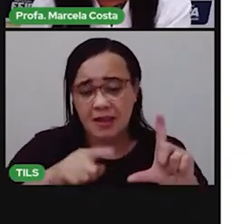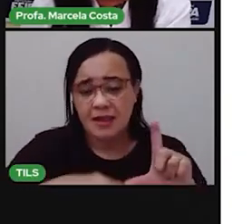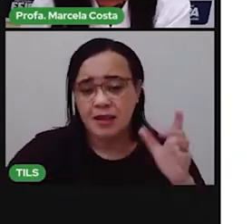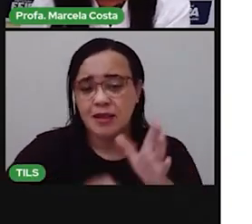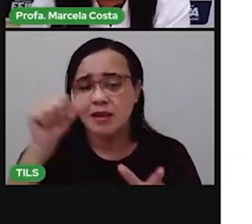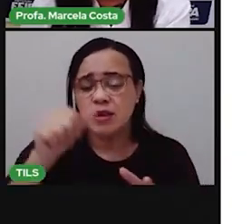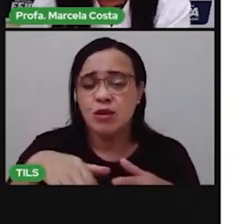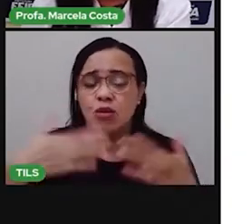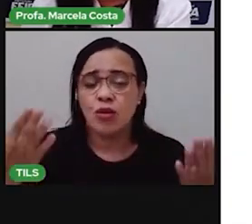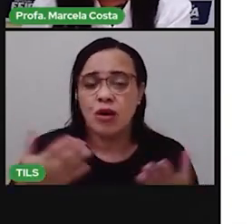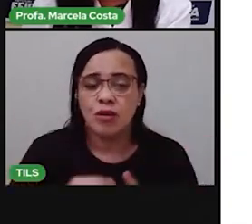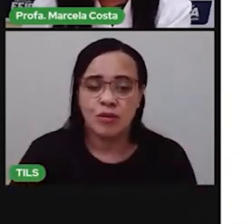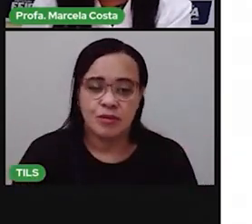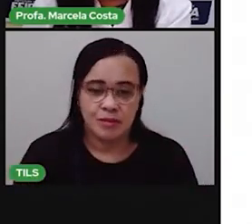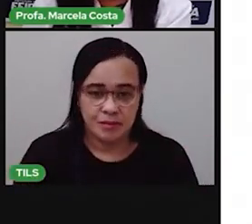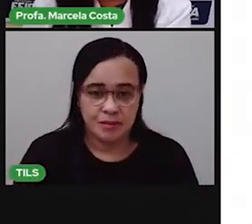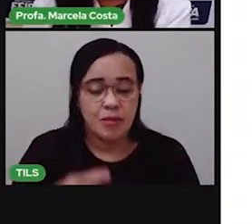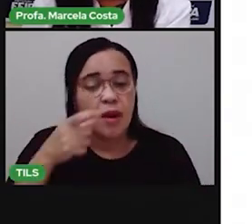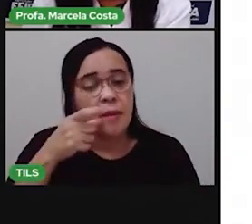palavra?